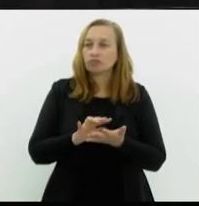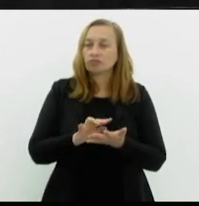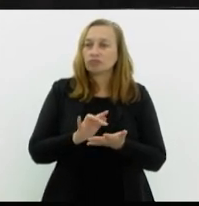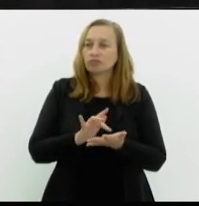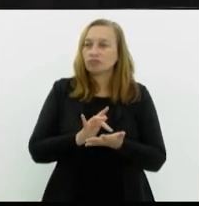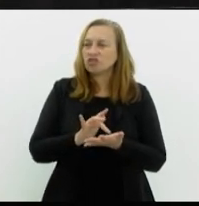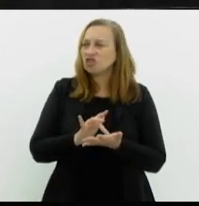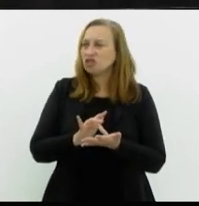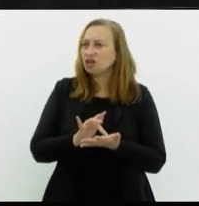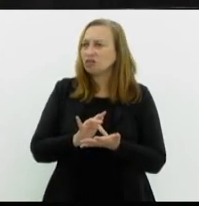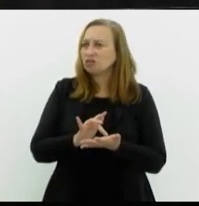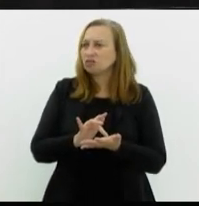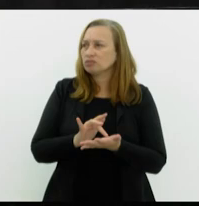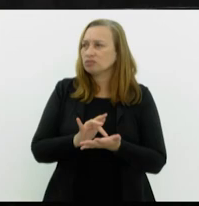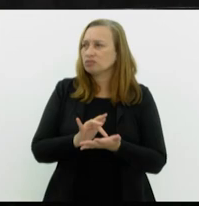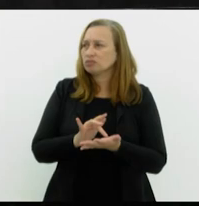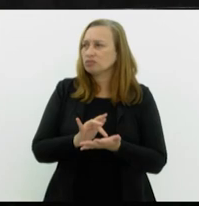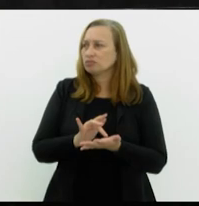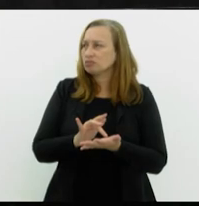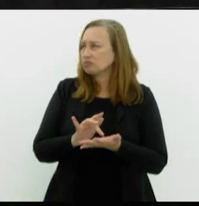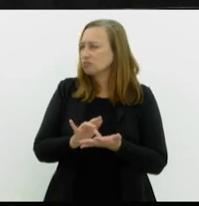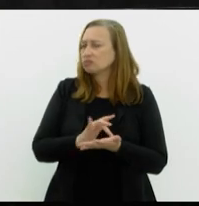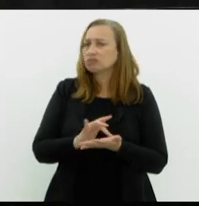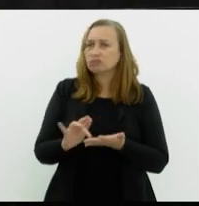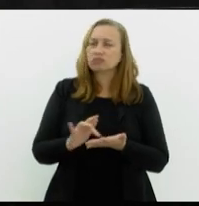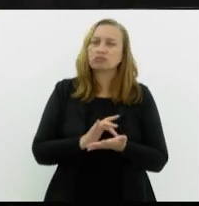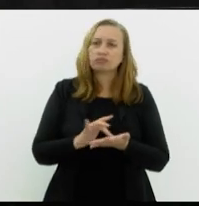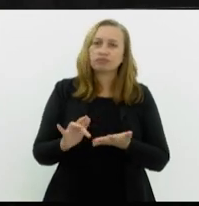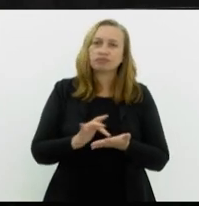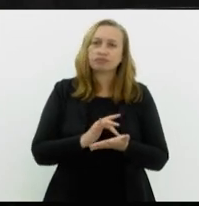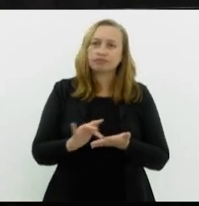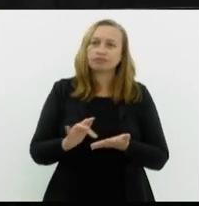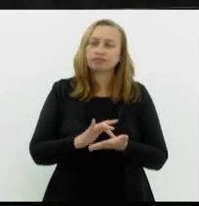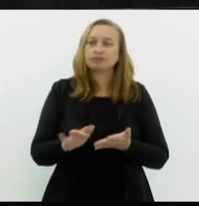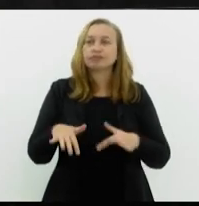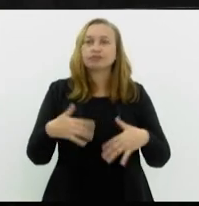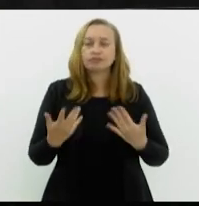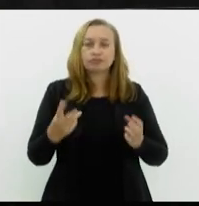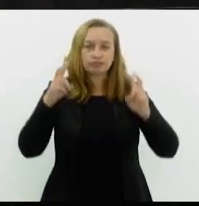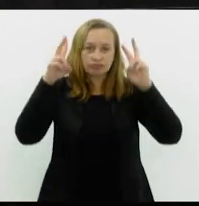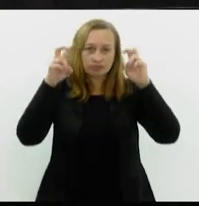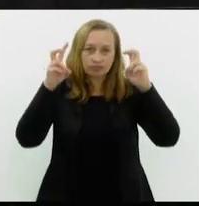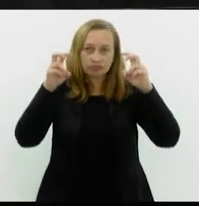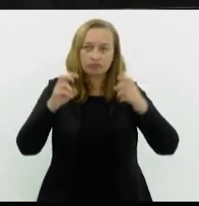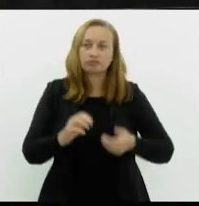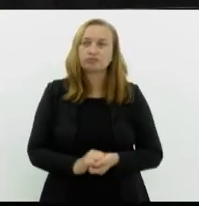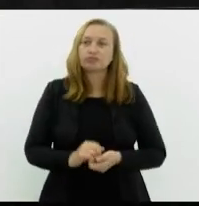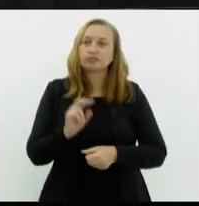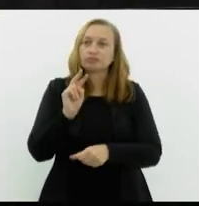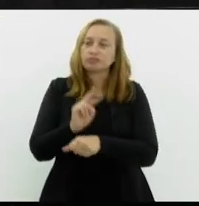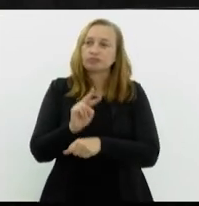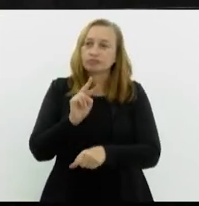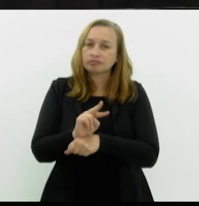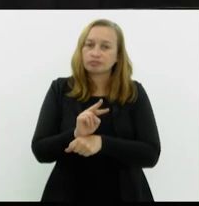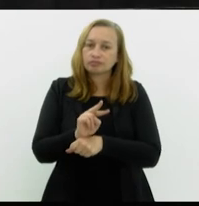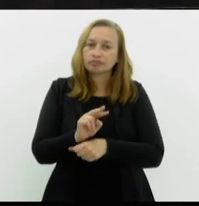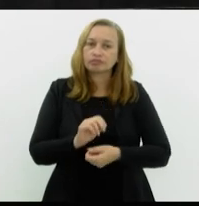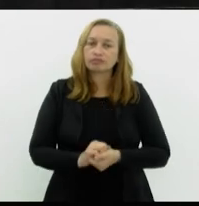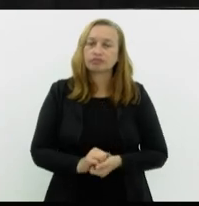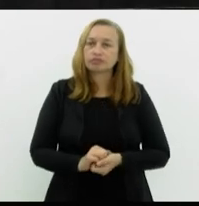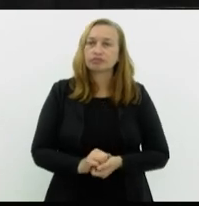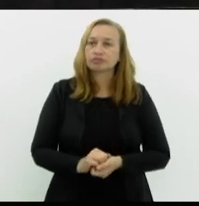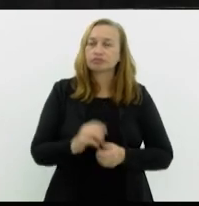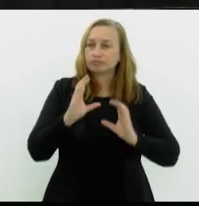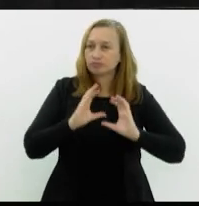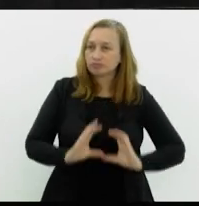caiu. Então, nós somos reincidentes nesse tema de proteção do erário do cidadão que